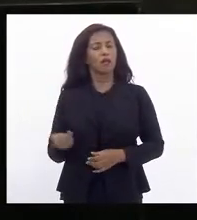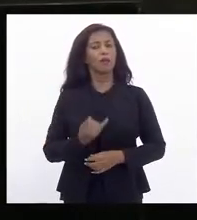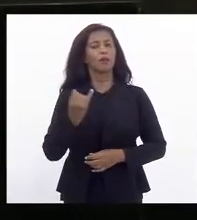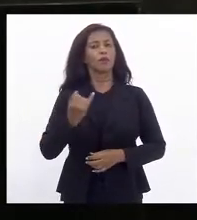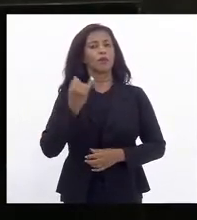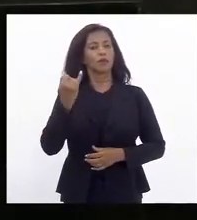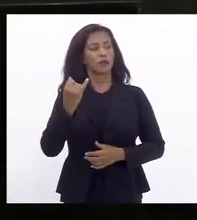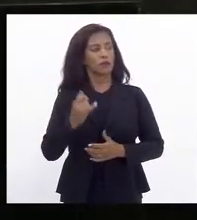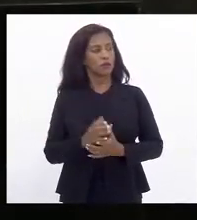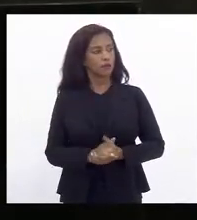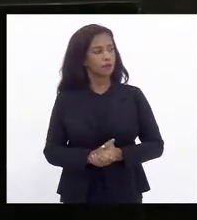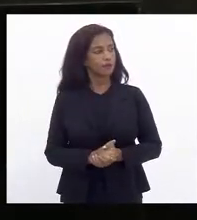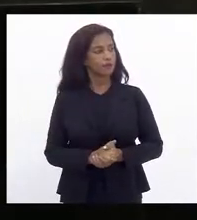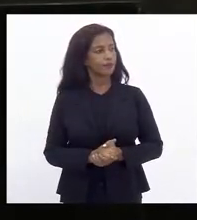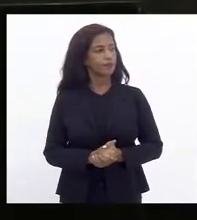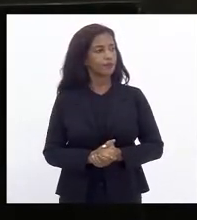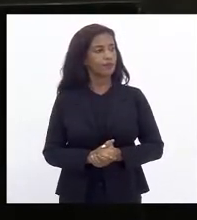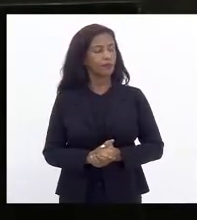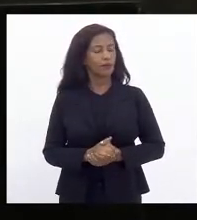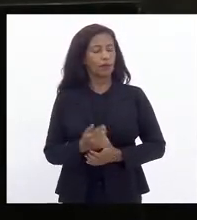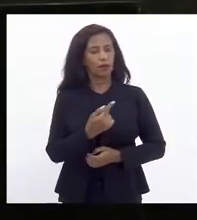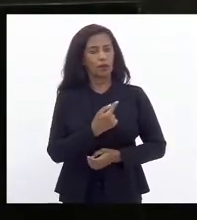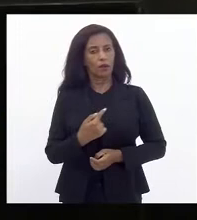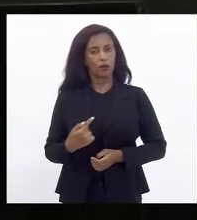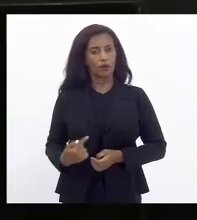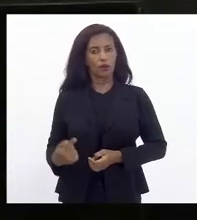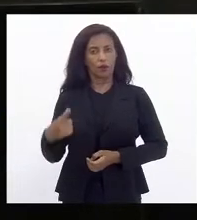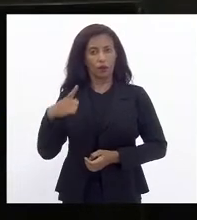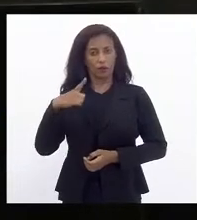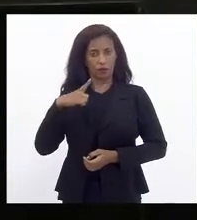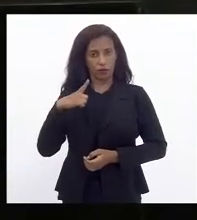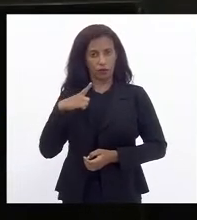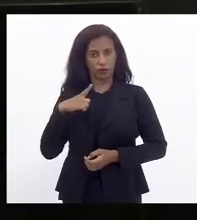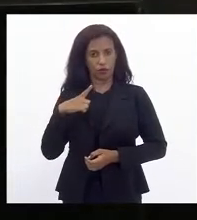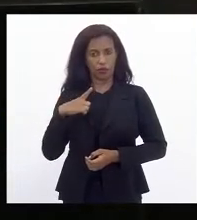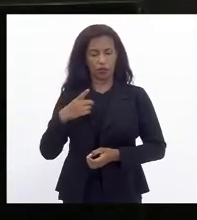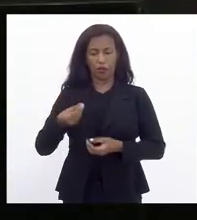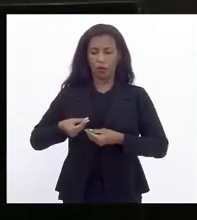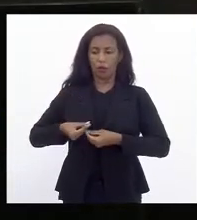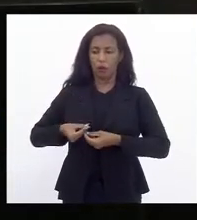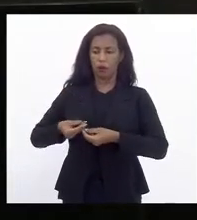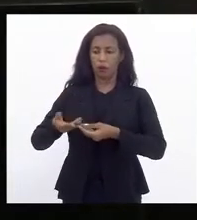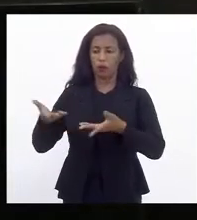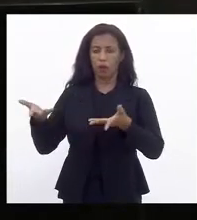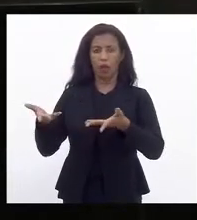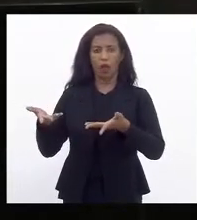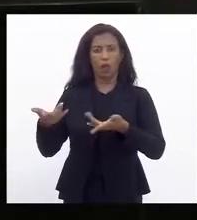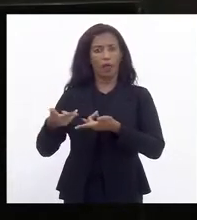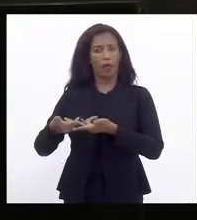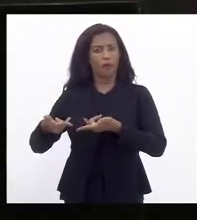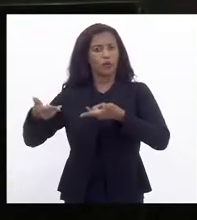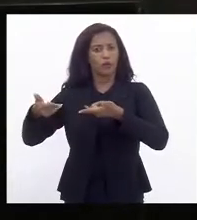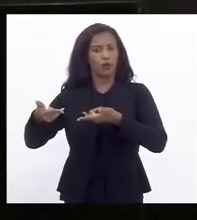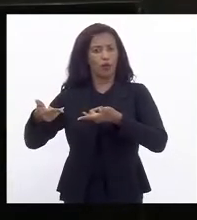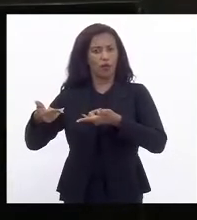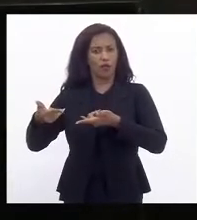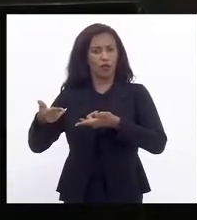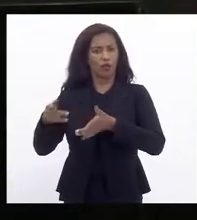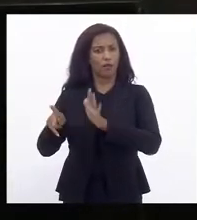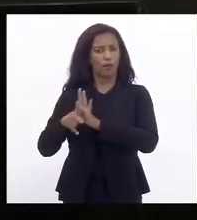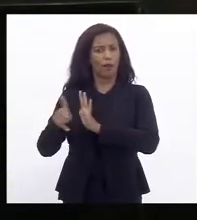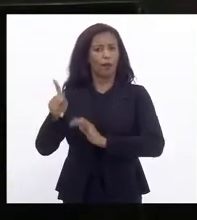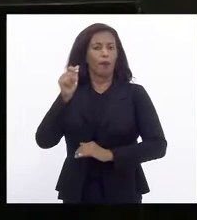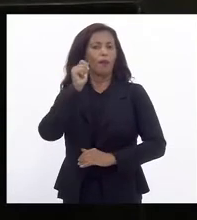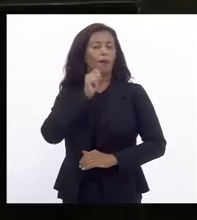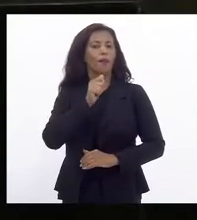importância que o governo tinha de distribuir absorvente higiênico para